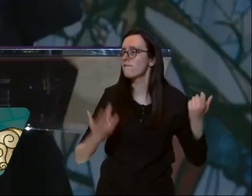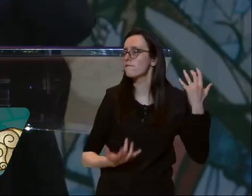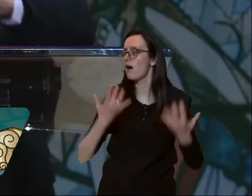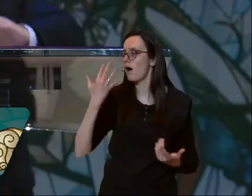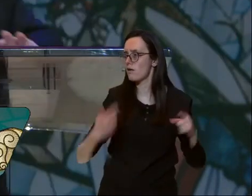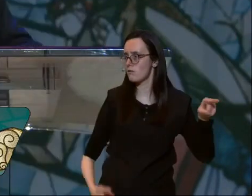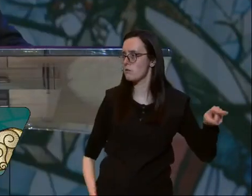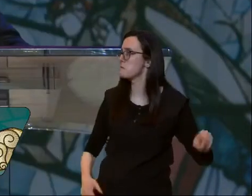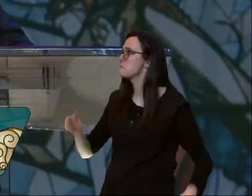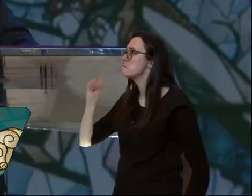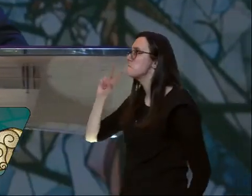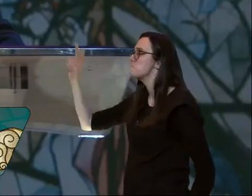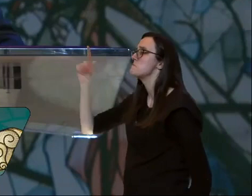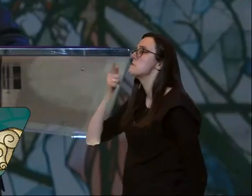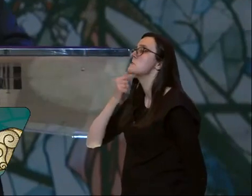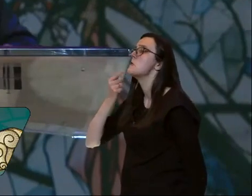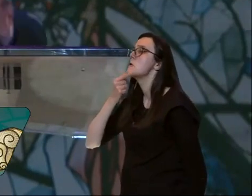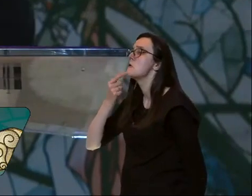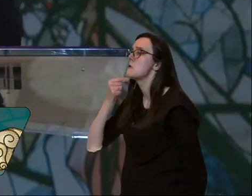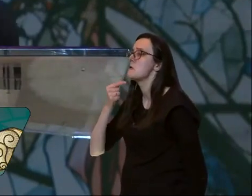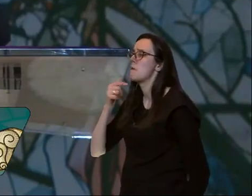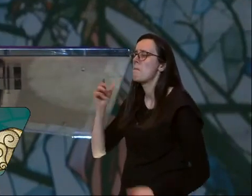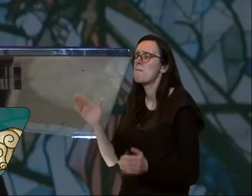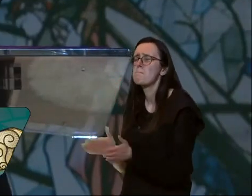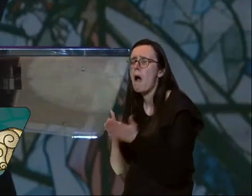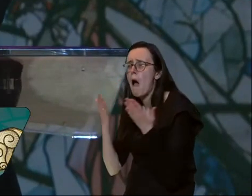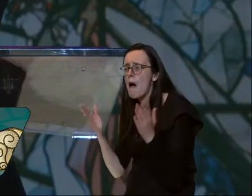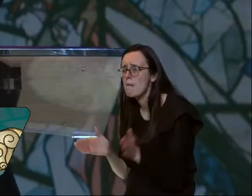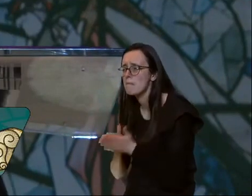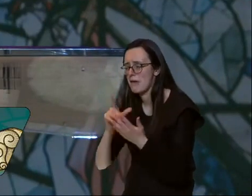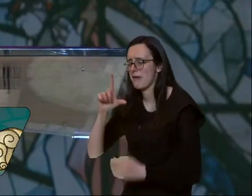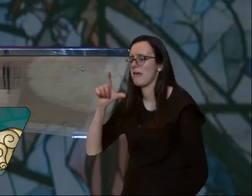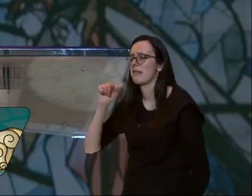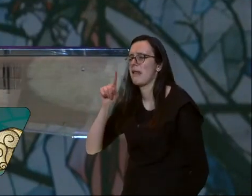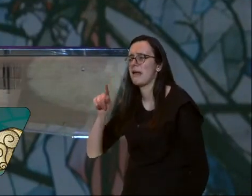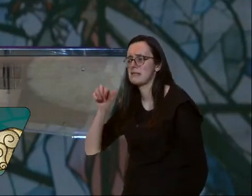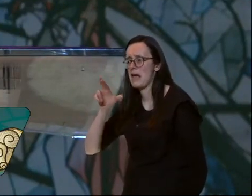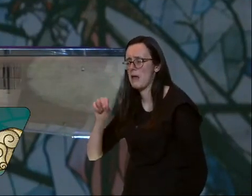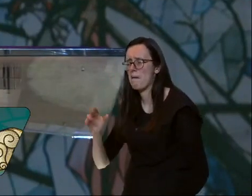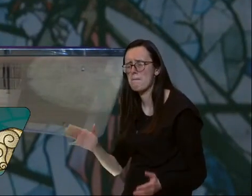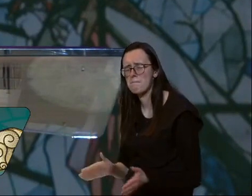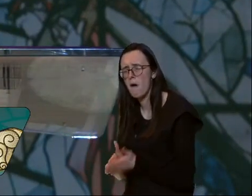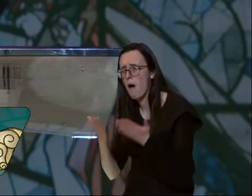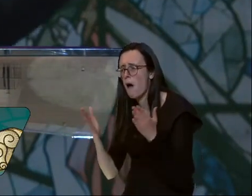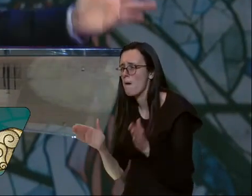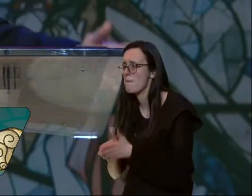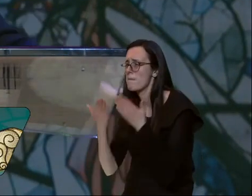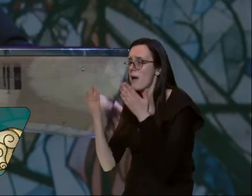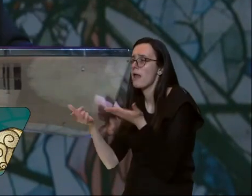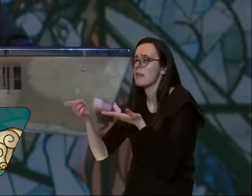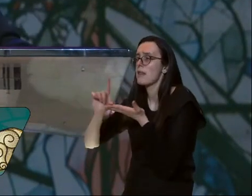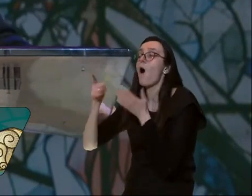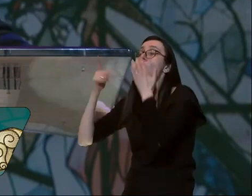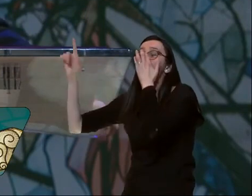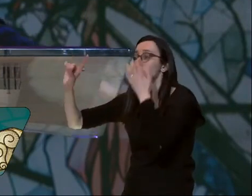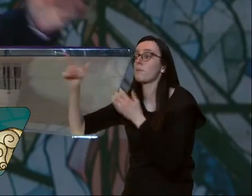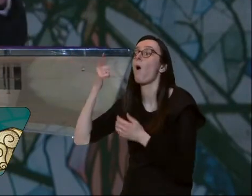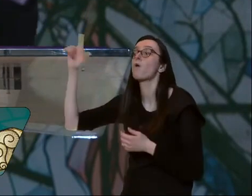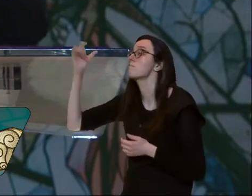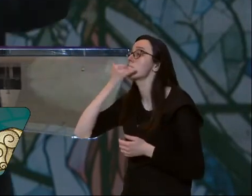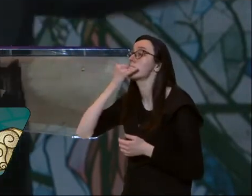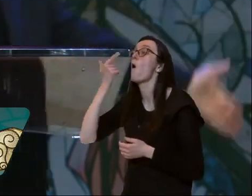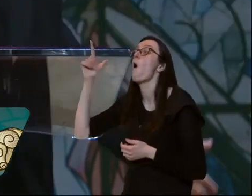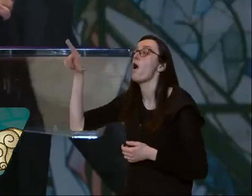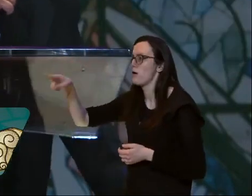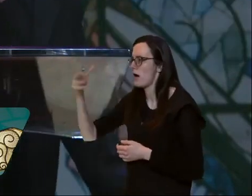lá nos braços de Abraão e disse: pai Abraão, manda que Lázaro volte à terra. Ele disse: não pode.